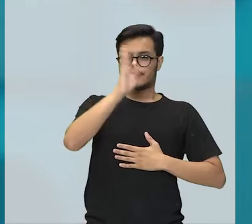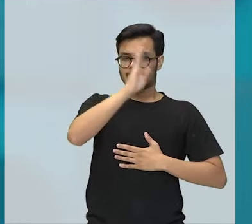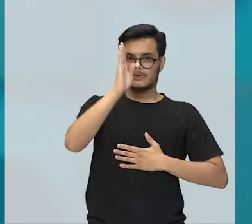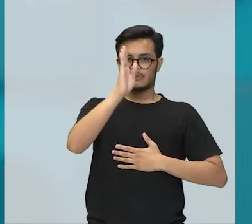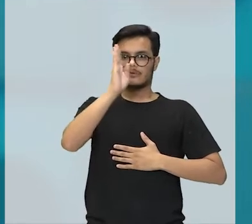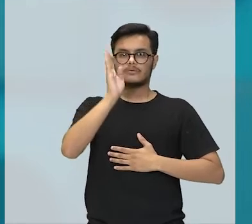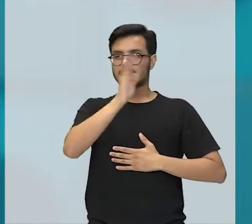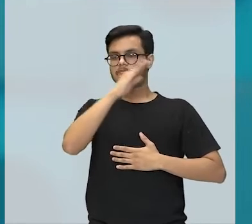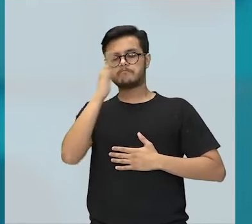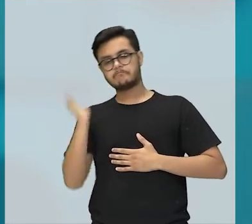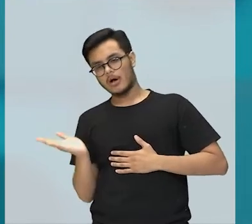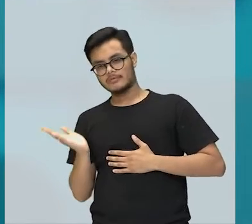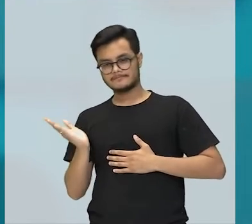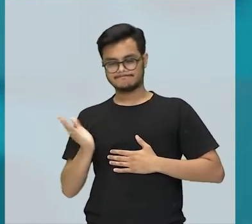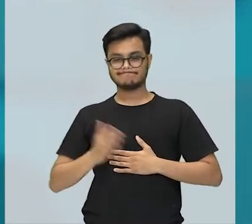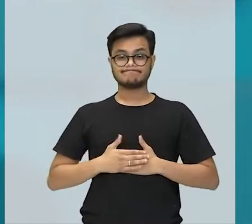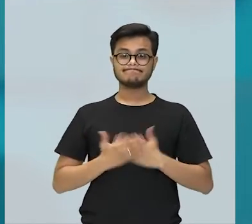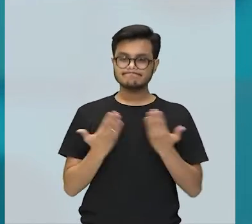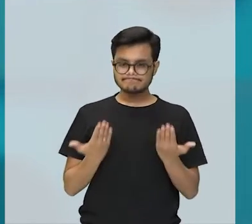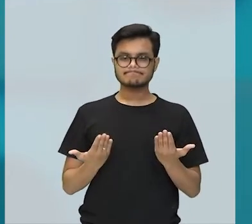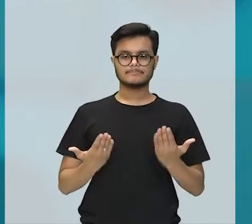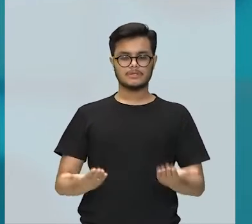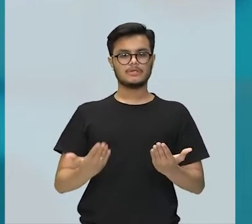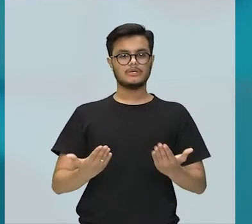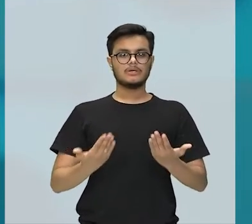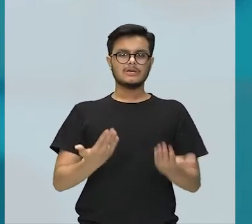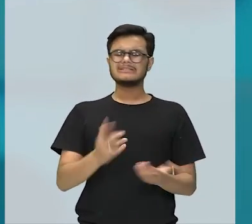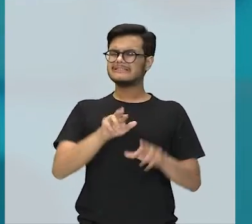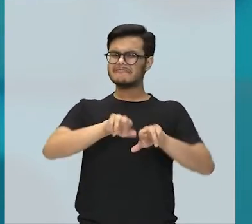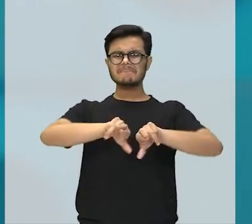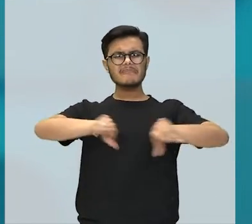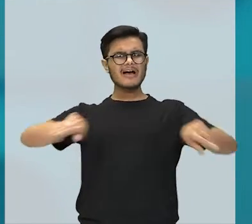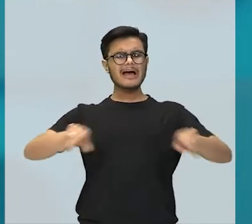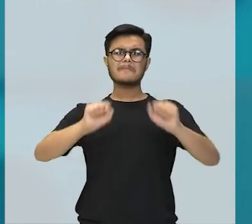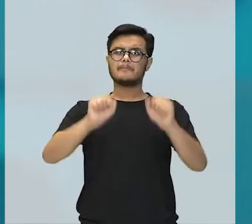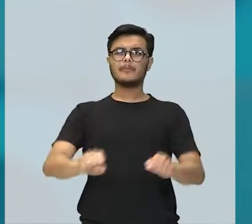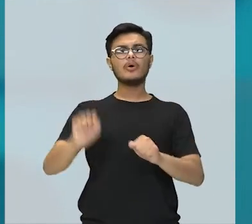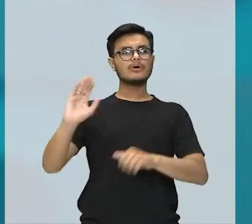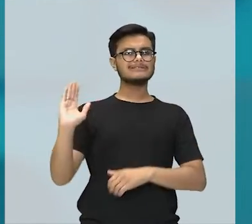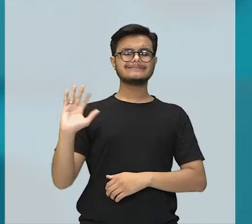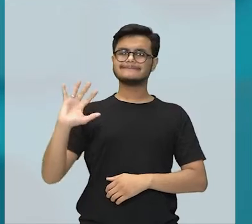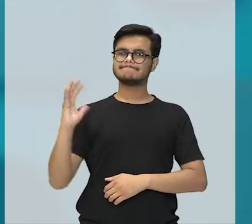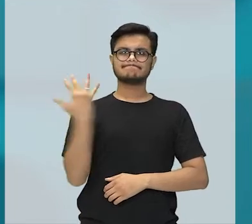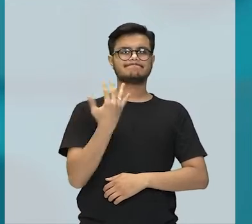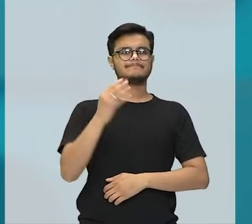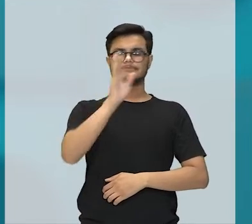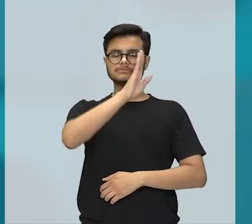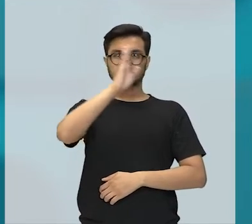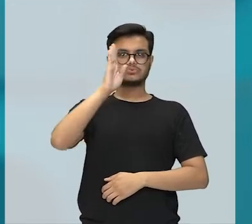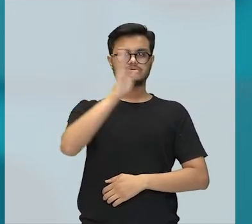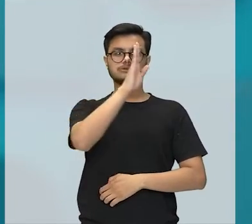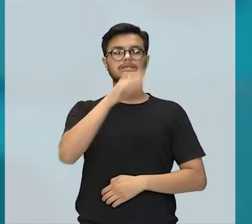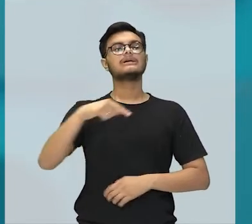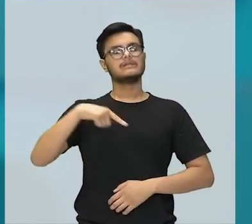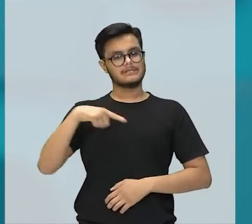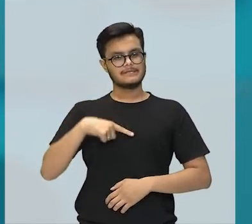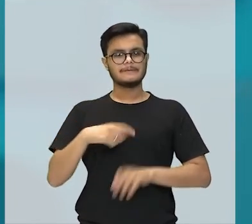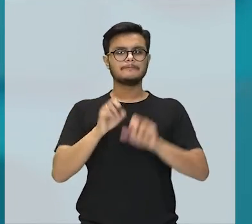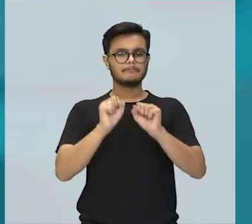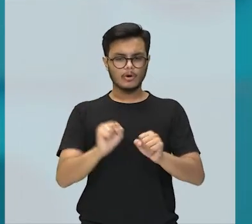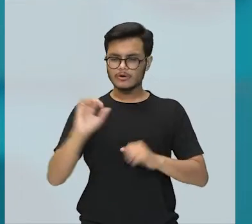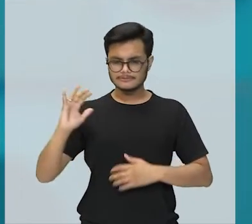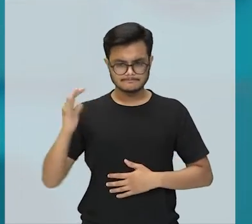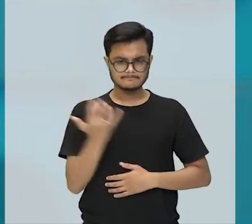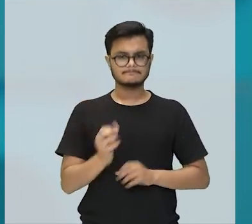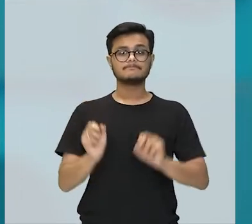pressão da notícia e faz o quê? Desmaia. Então, são vários tipos de causas que podem vir a ocorrer